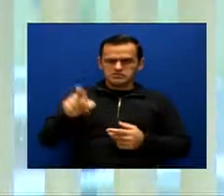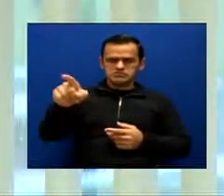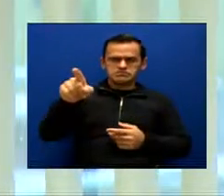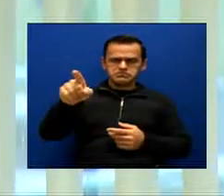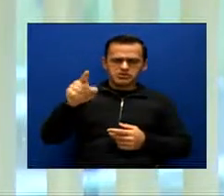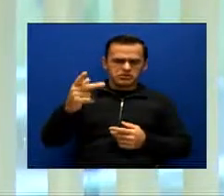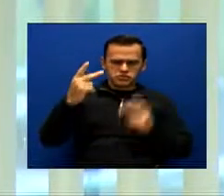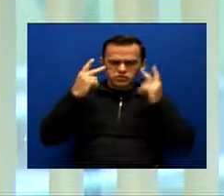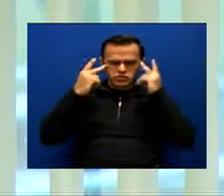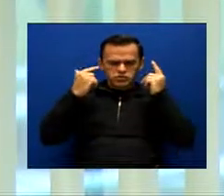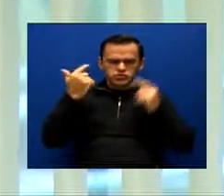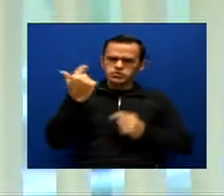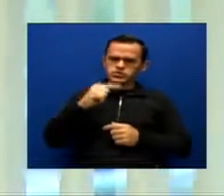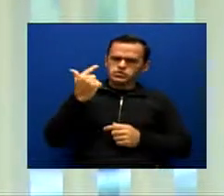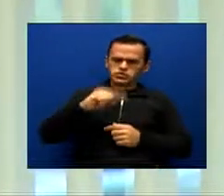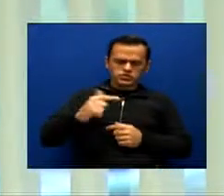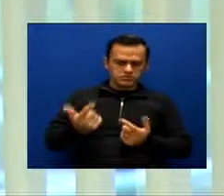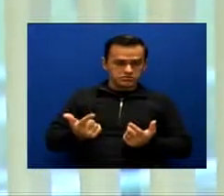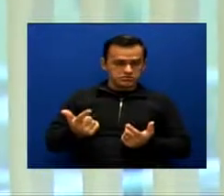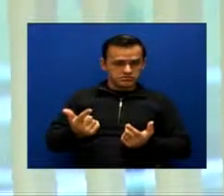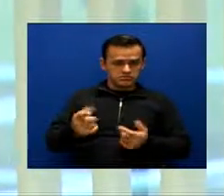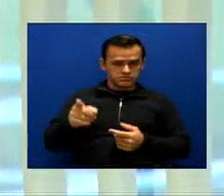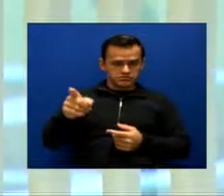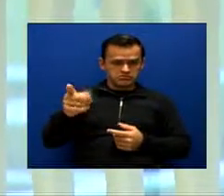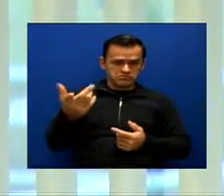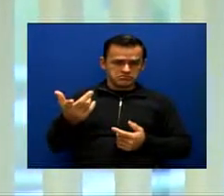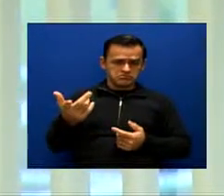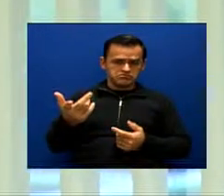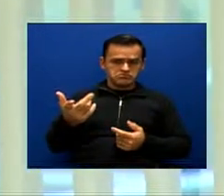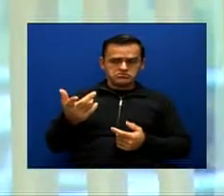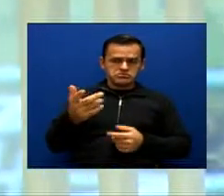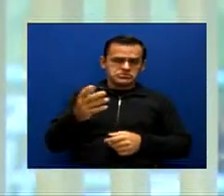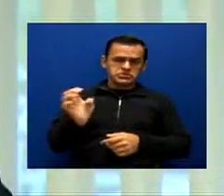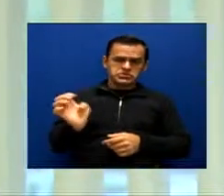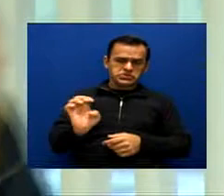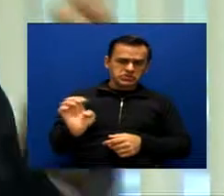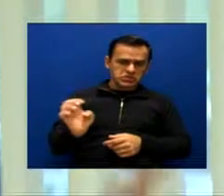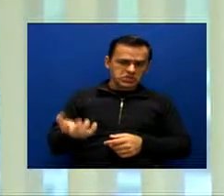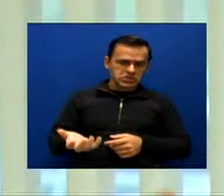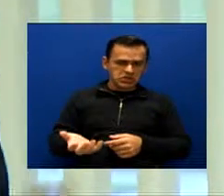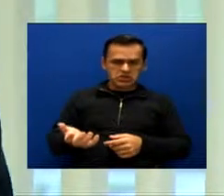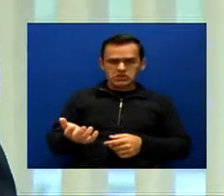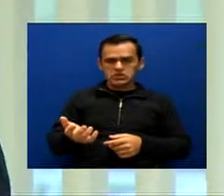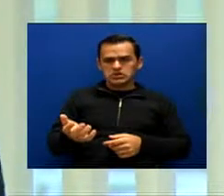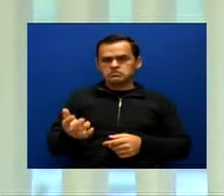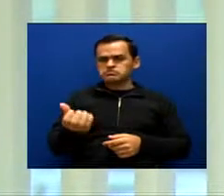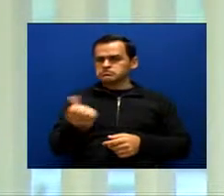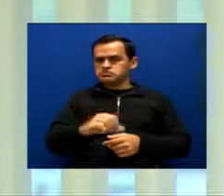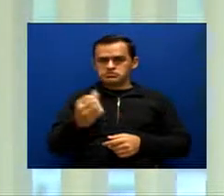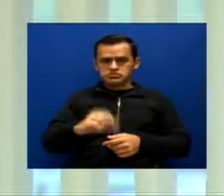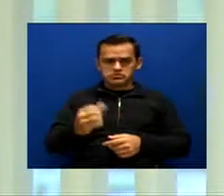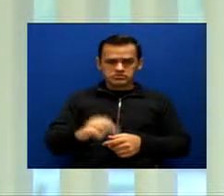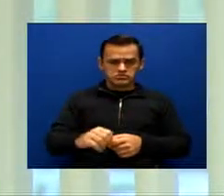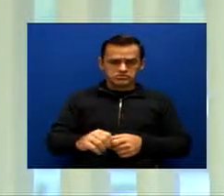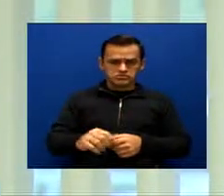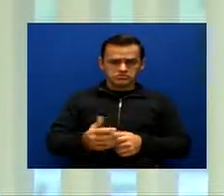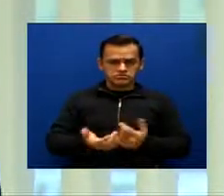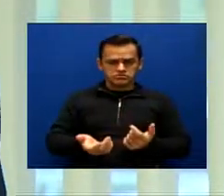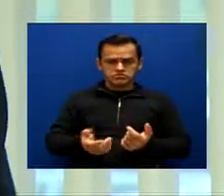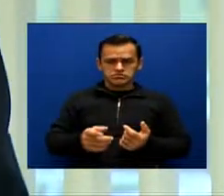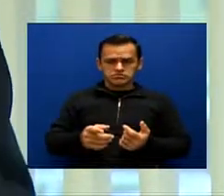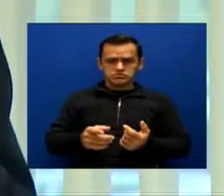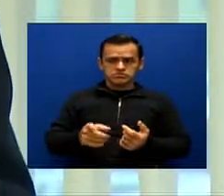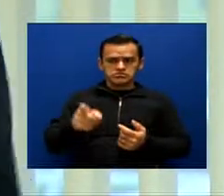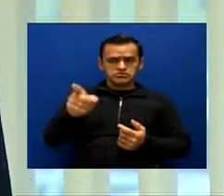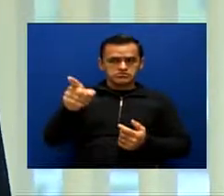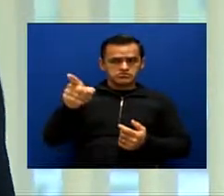anormal a pessoa ter uma orientação A, B ou C, não vai encontrar